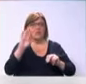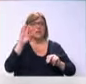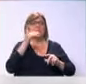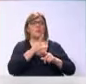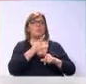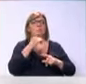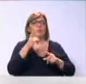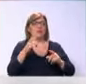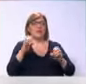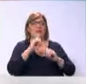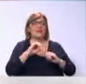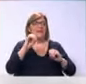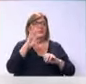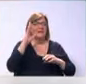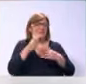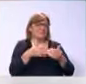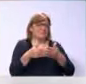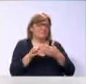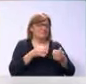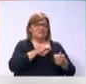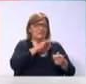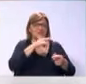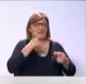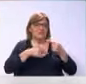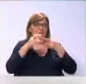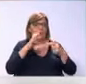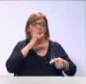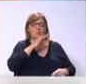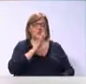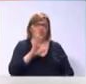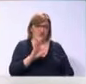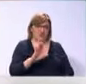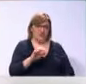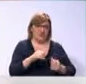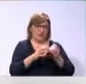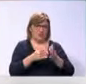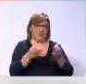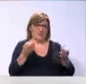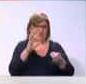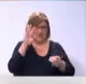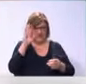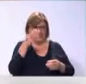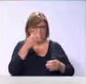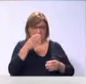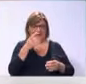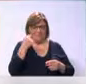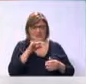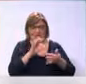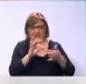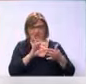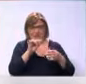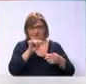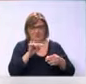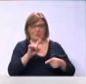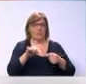saber porquê ninguém que se vê por que esse senhor denunciou à polícia judiciária com toda certeza saberá dar nota disso